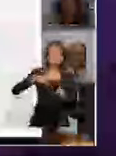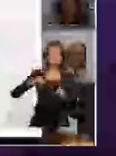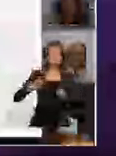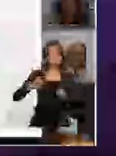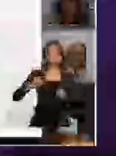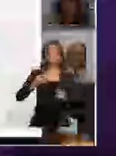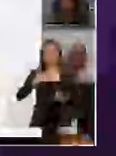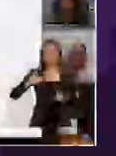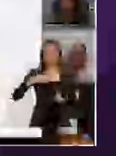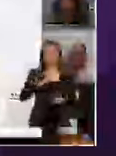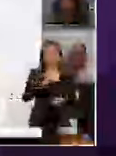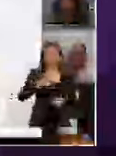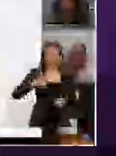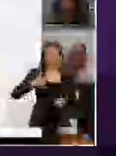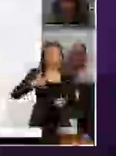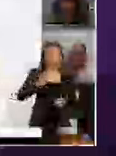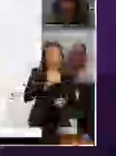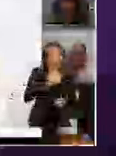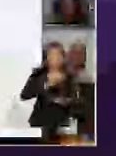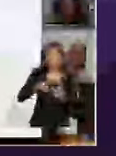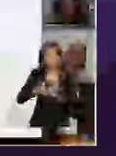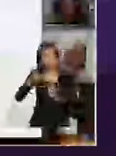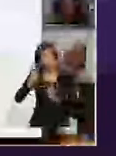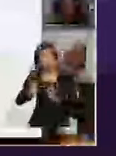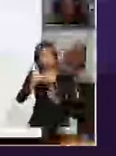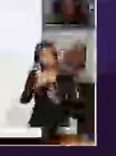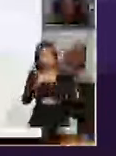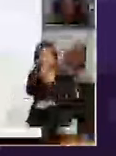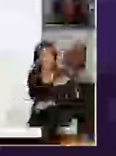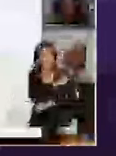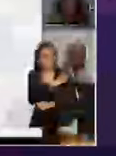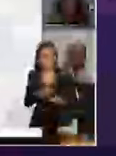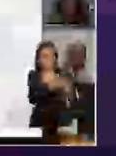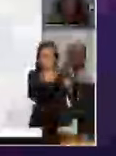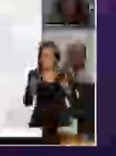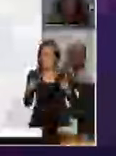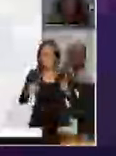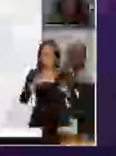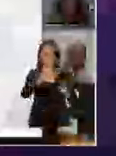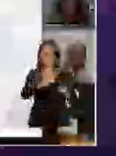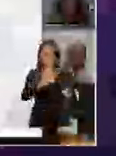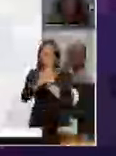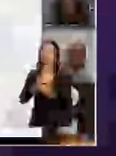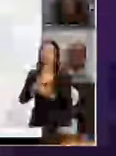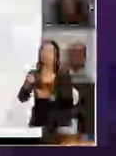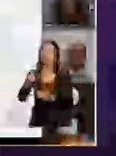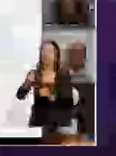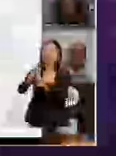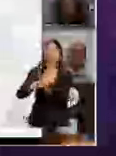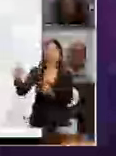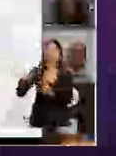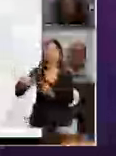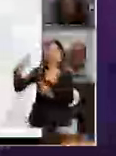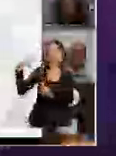a 17 anos já são vacinadas, os adultos desde janeiro, e agora crianças de 5 a 11 anos desde novembro. O que